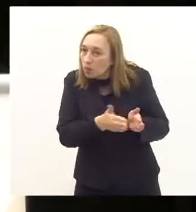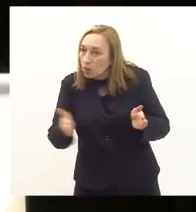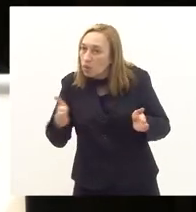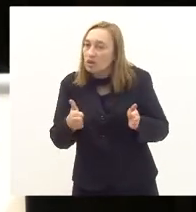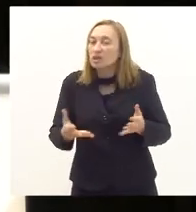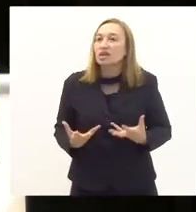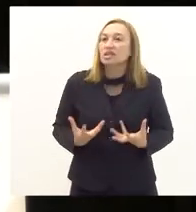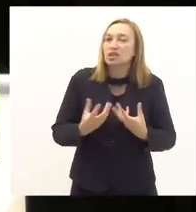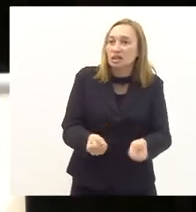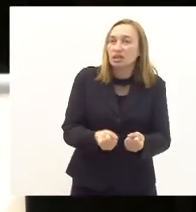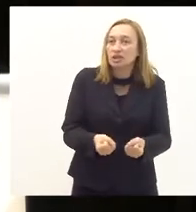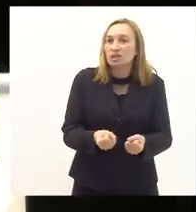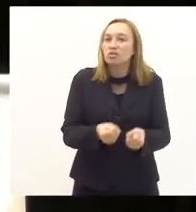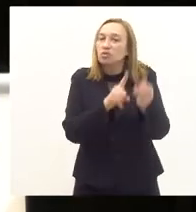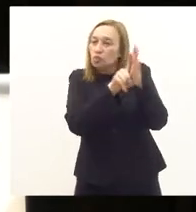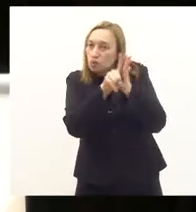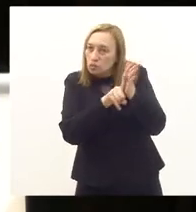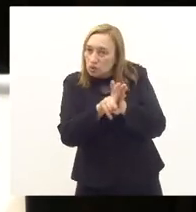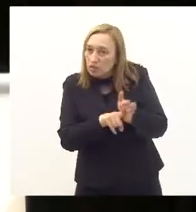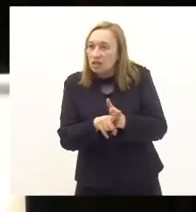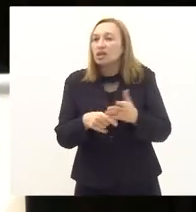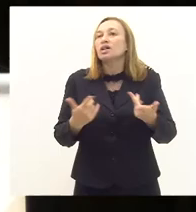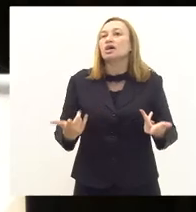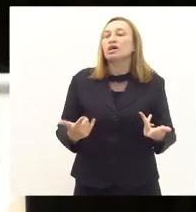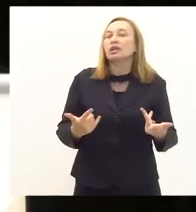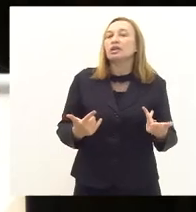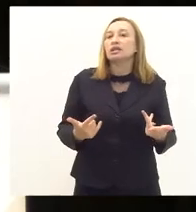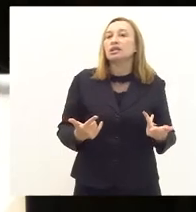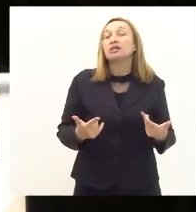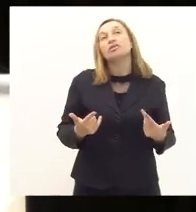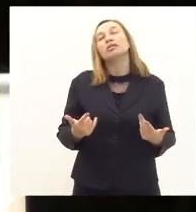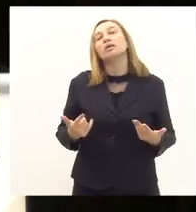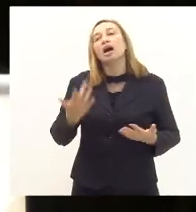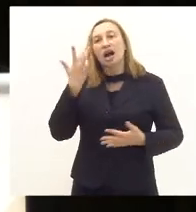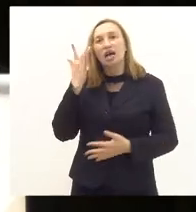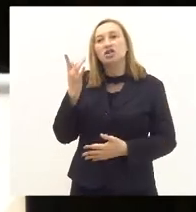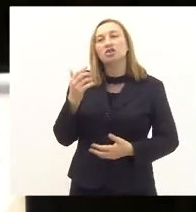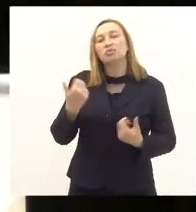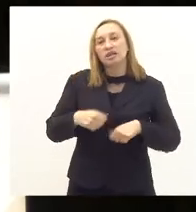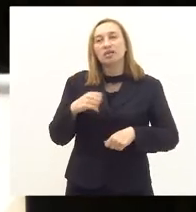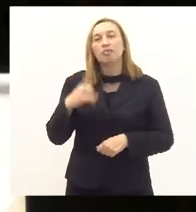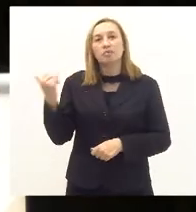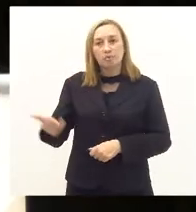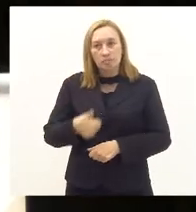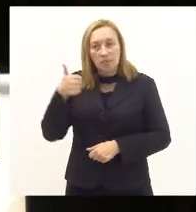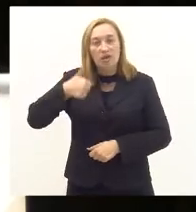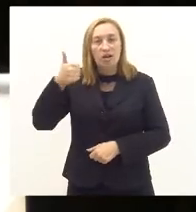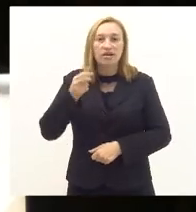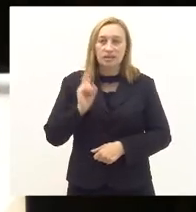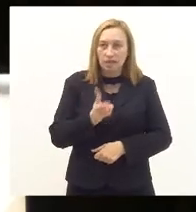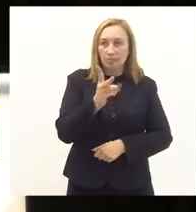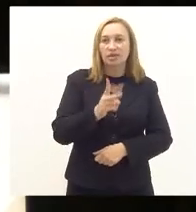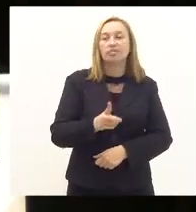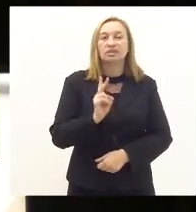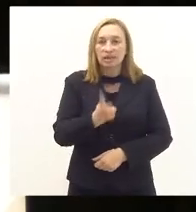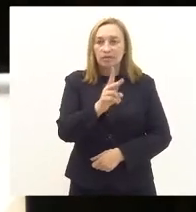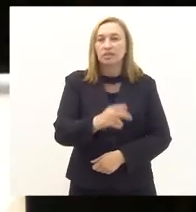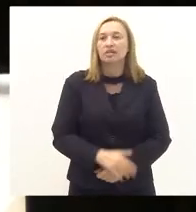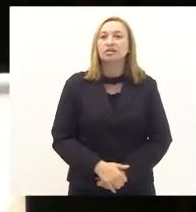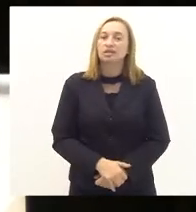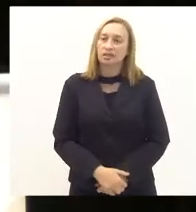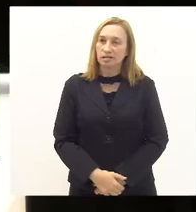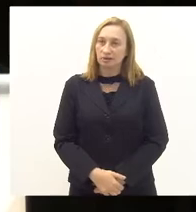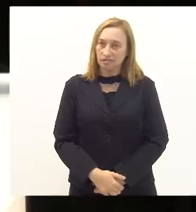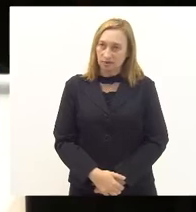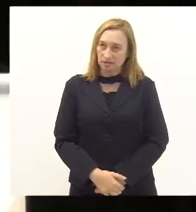aceitação e de verificação, e enfim, mas acho que a gente tem que melhorar sempre, sempre.